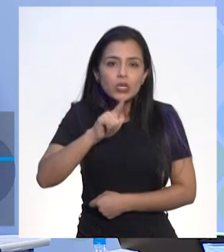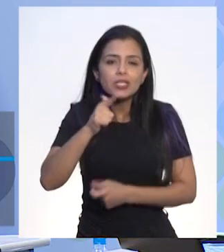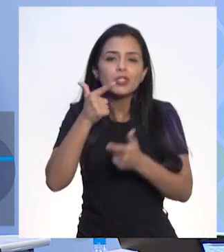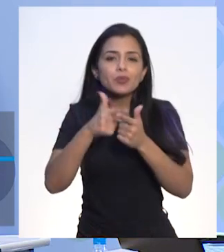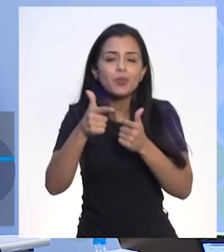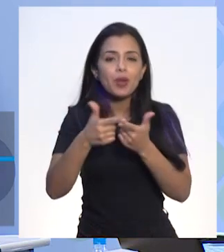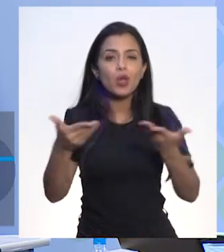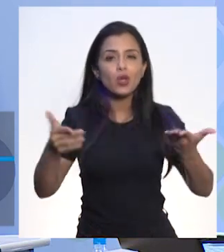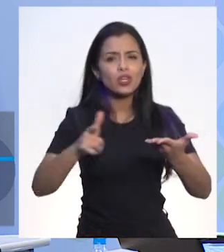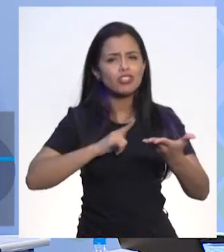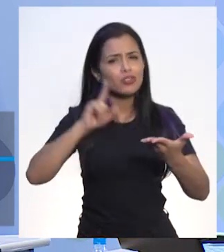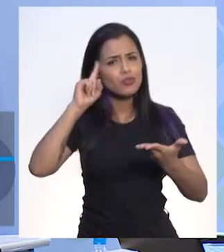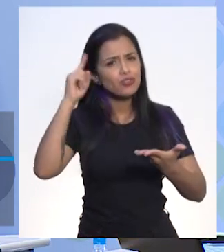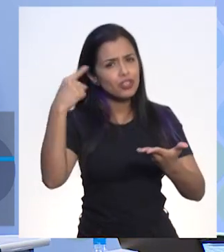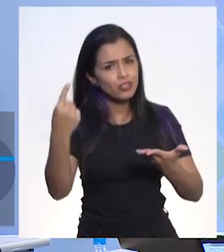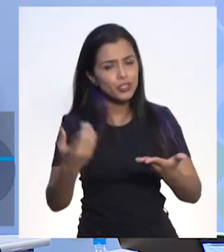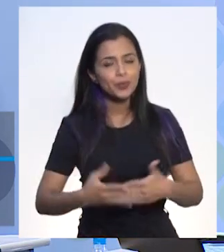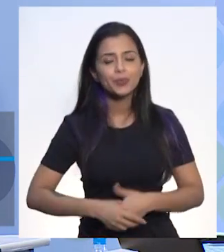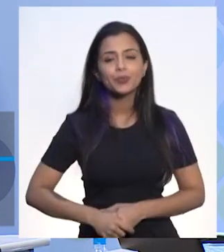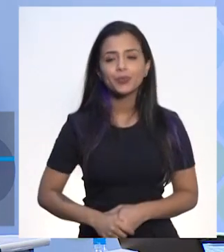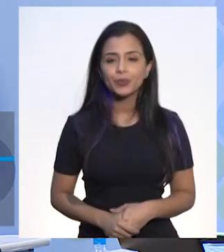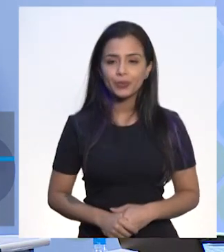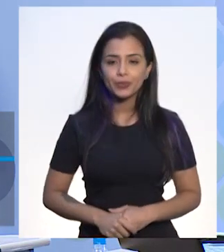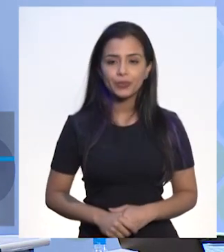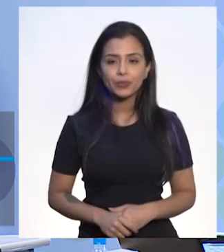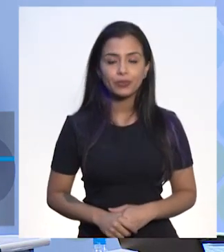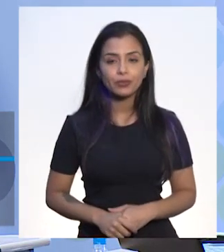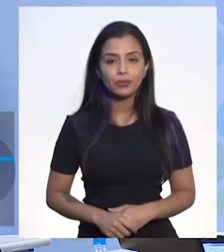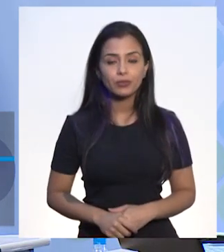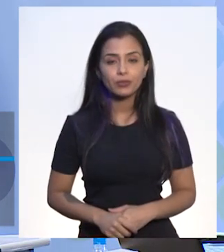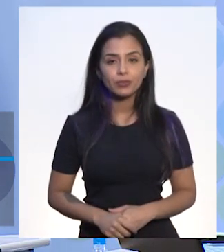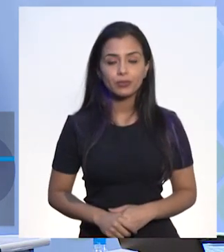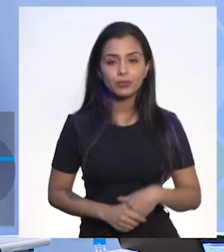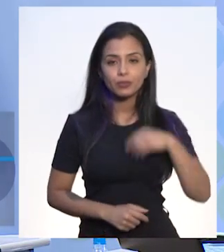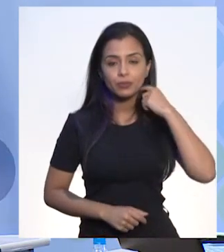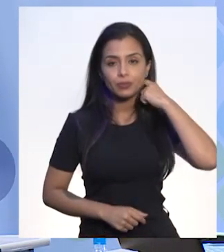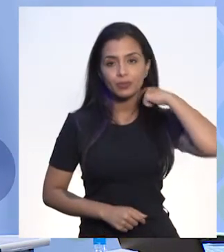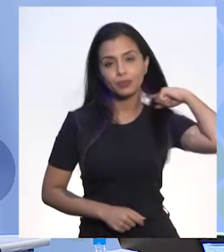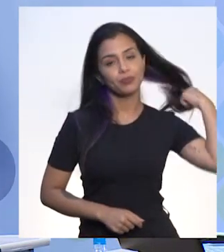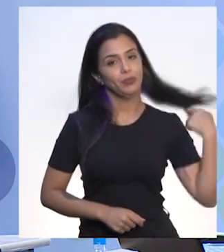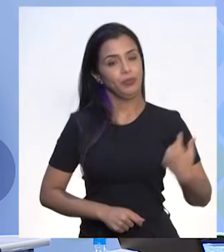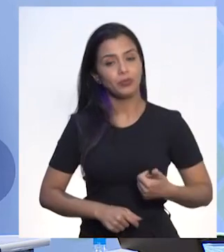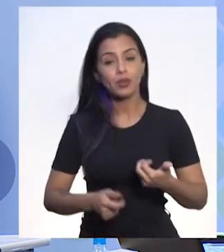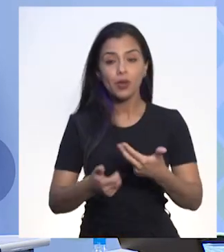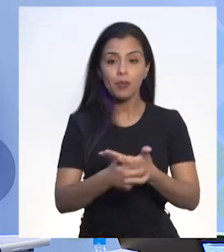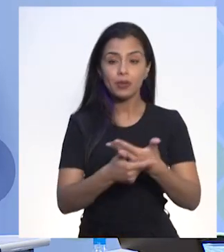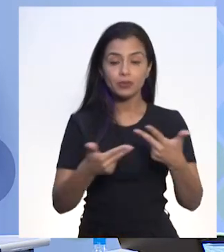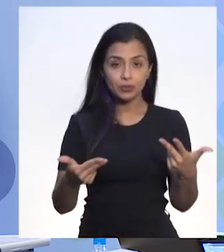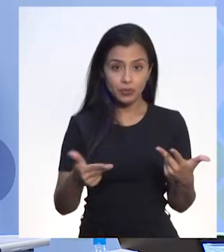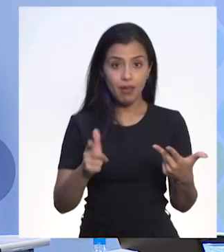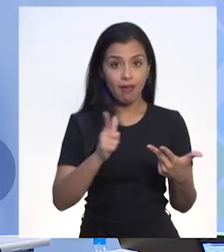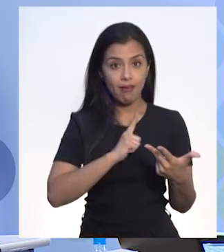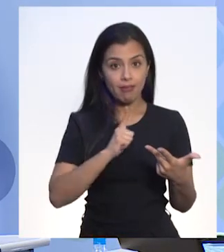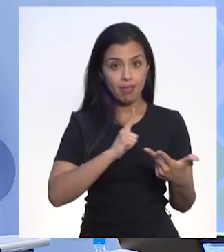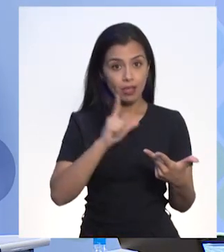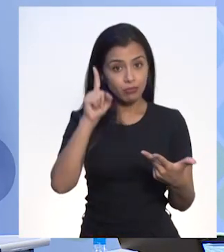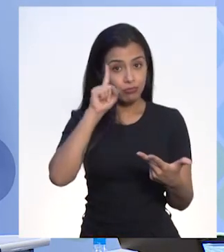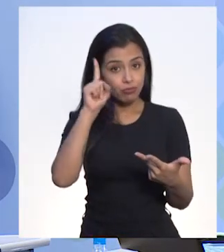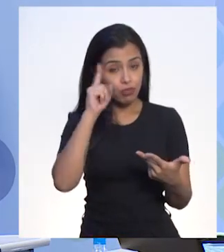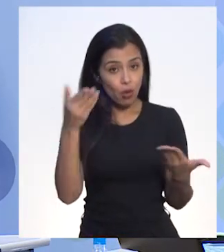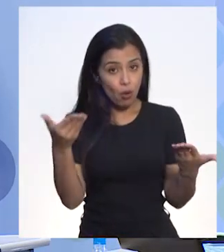temos no dia a dia de hoje. Uma das situações que são colocadas na